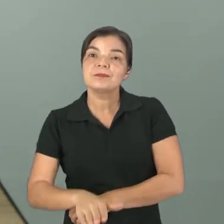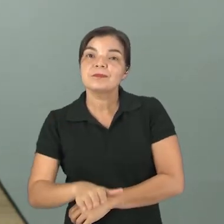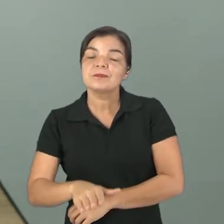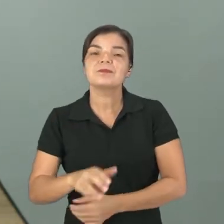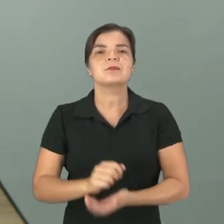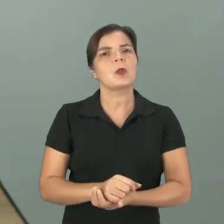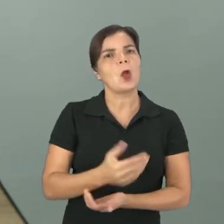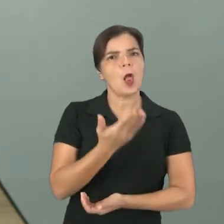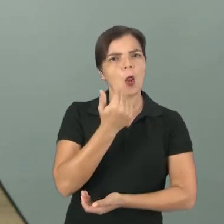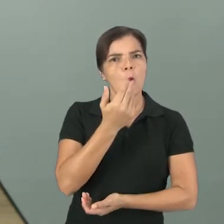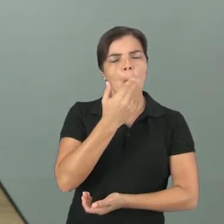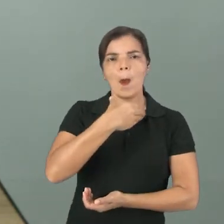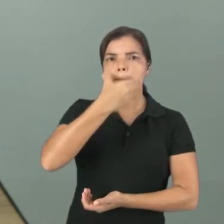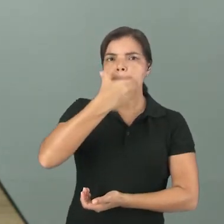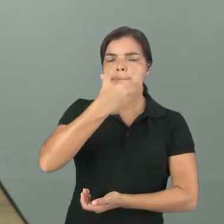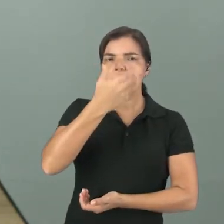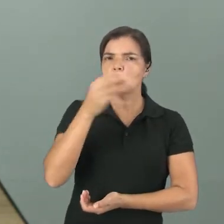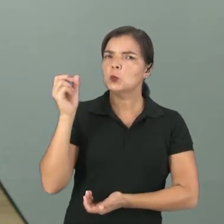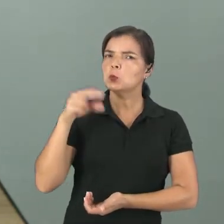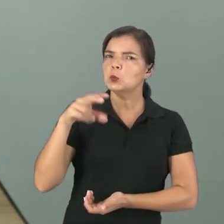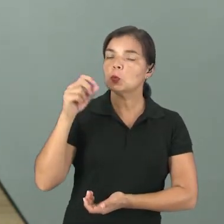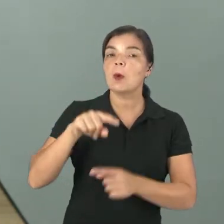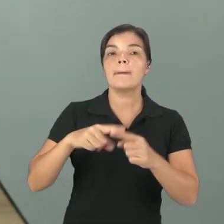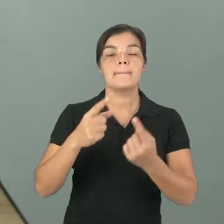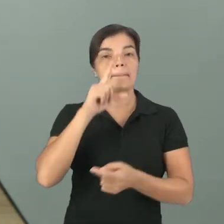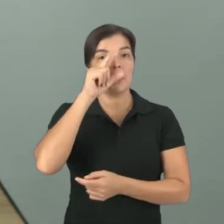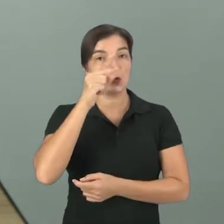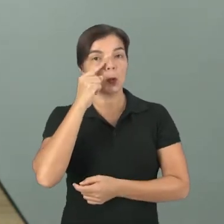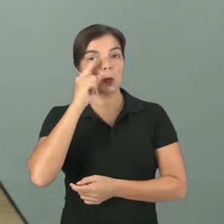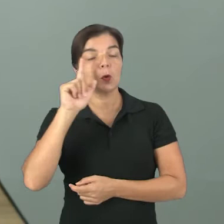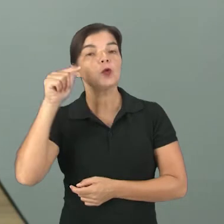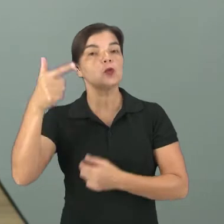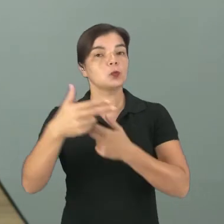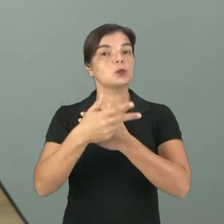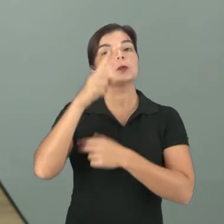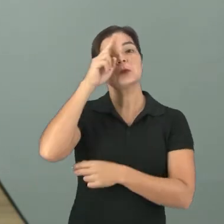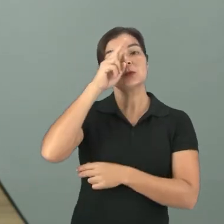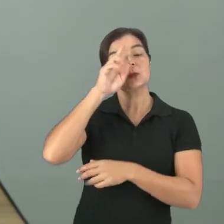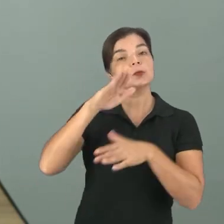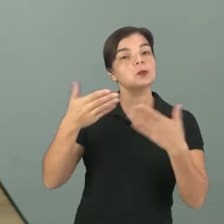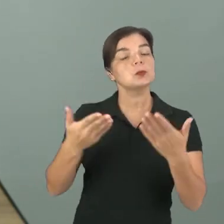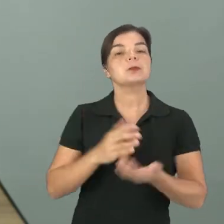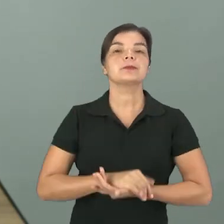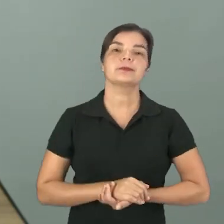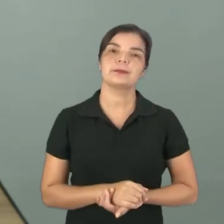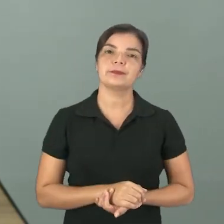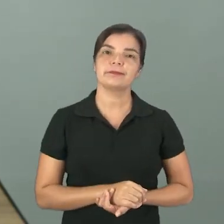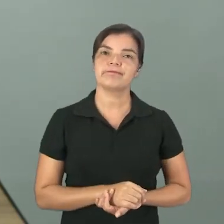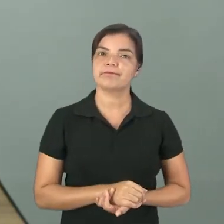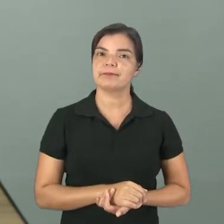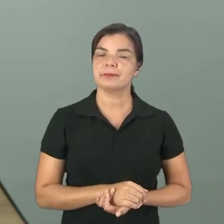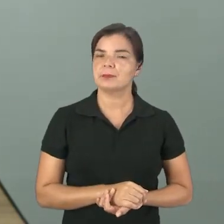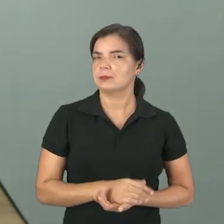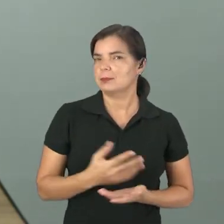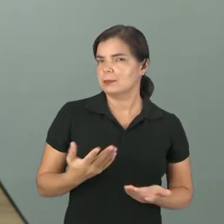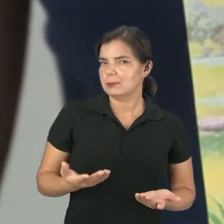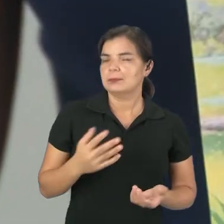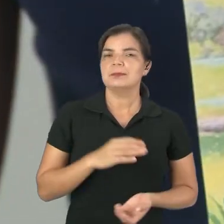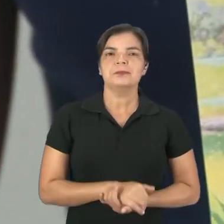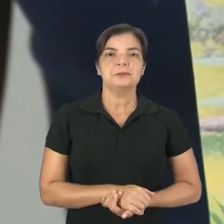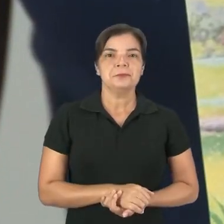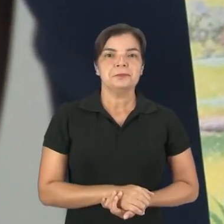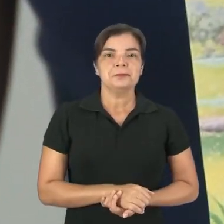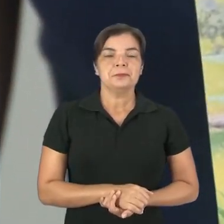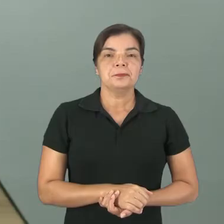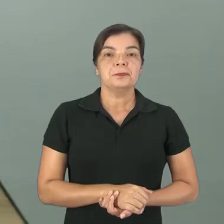maçã envenenada, não é mesmo? Mas existe bruxa em outra história aqui. Vocês lembram qual é? E aí? Olha só,